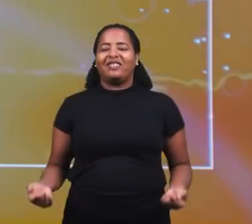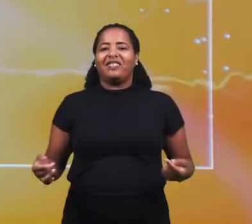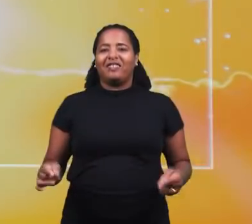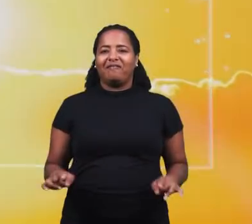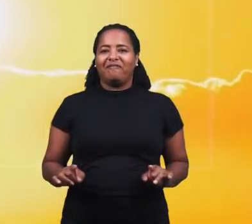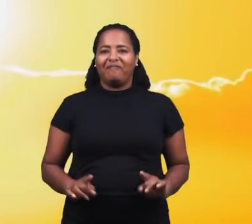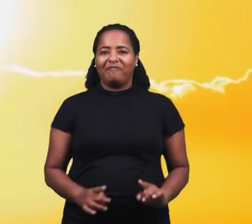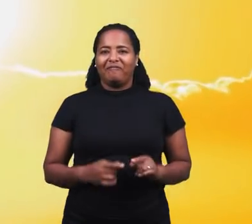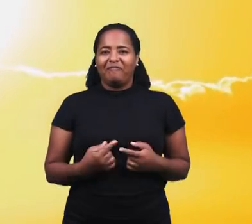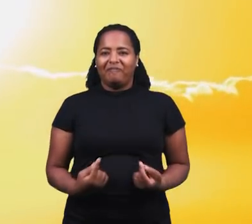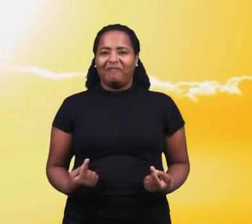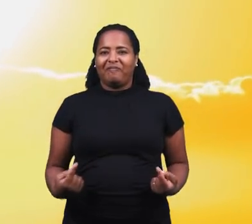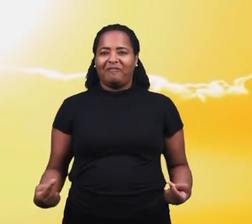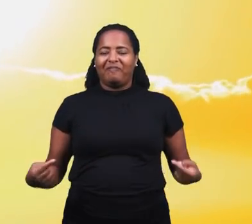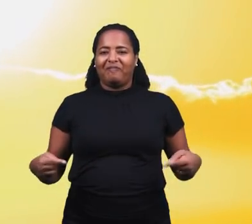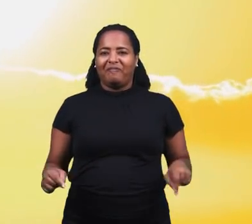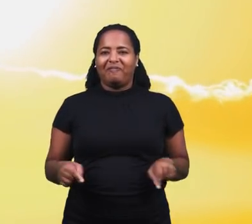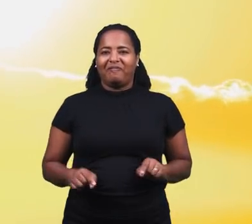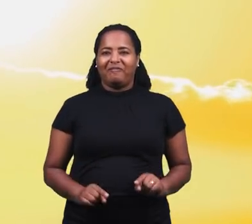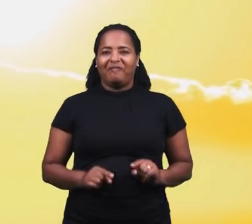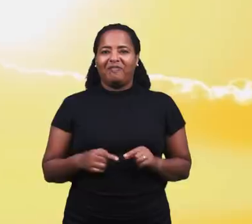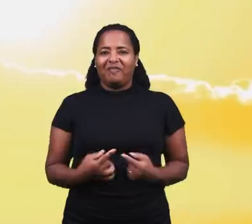Deus.